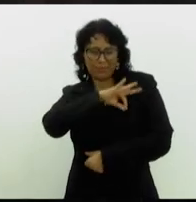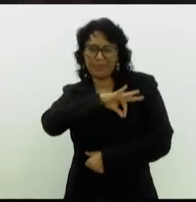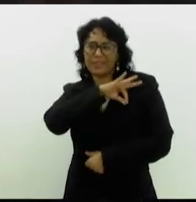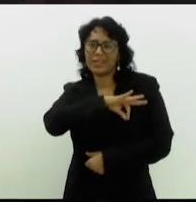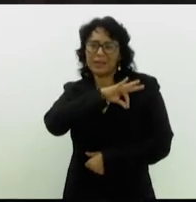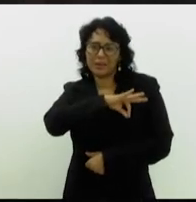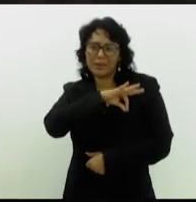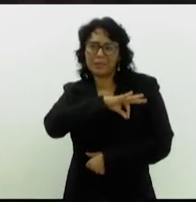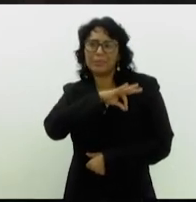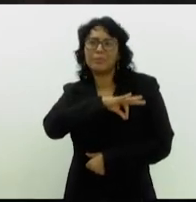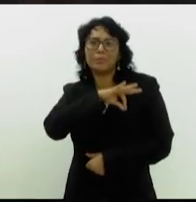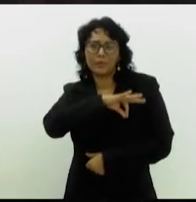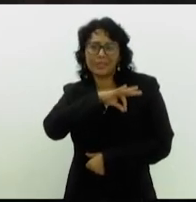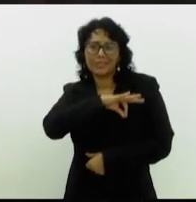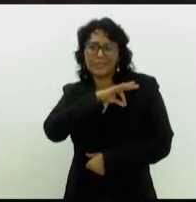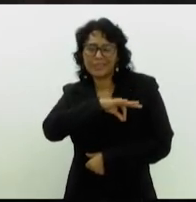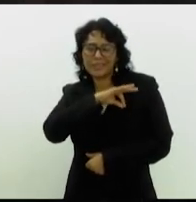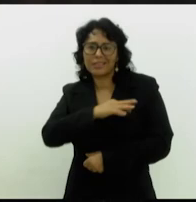do ano de